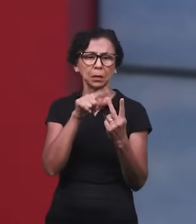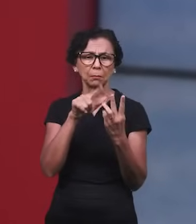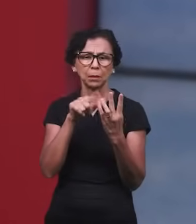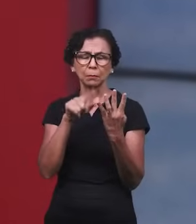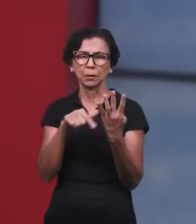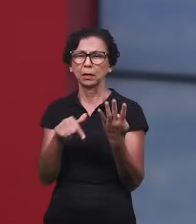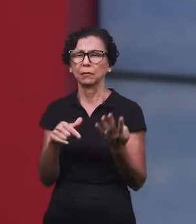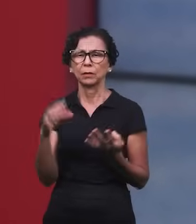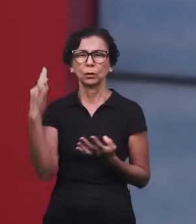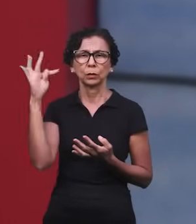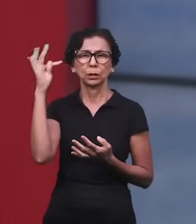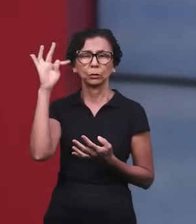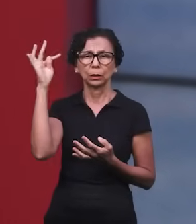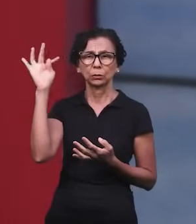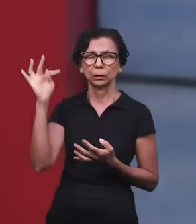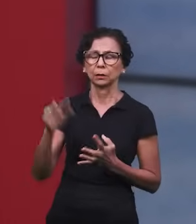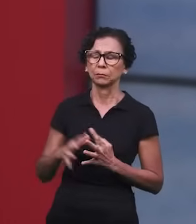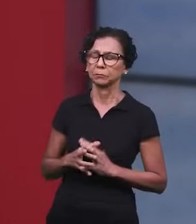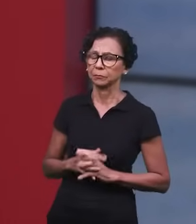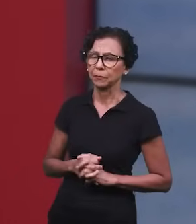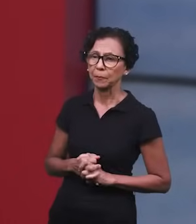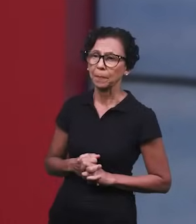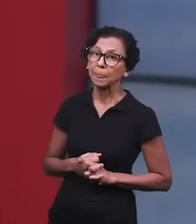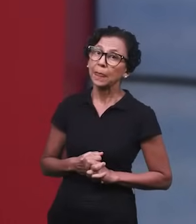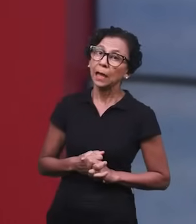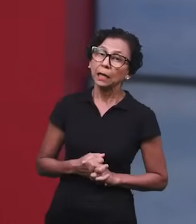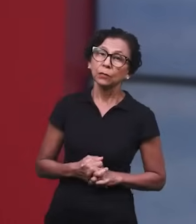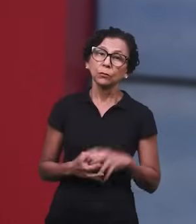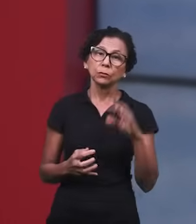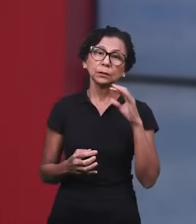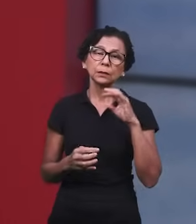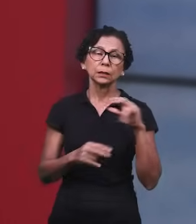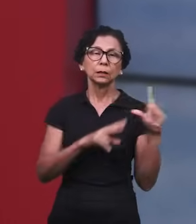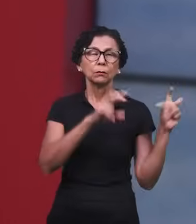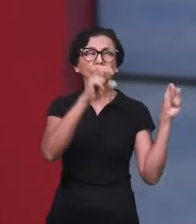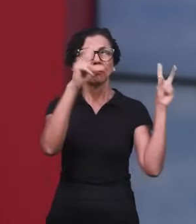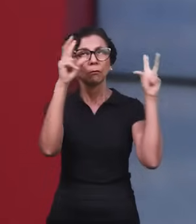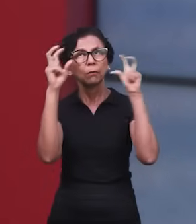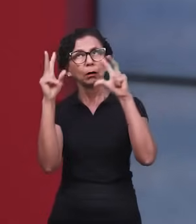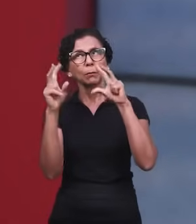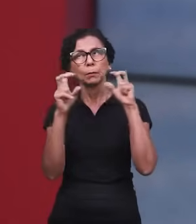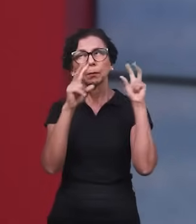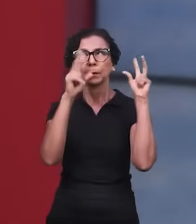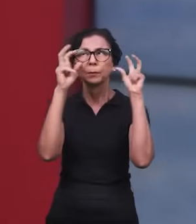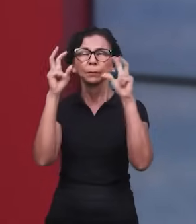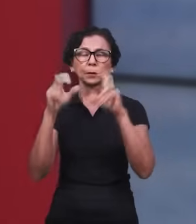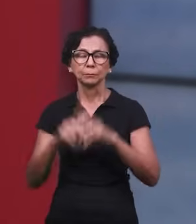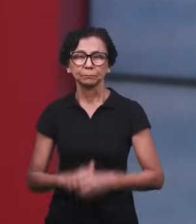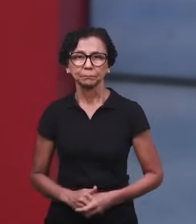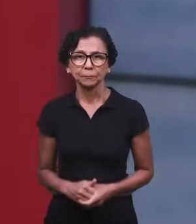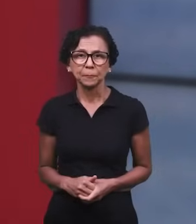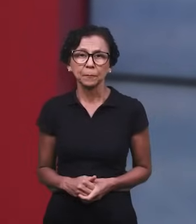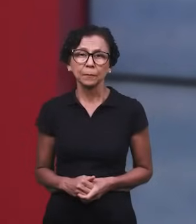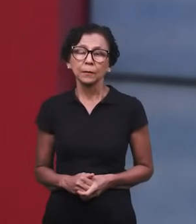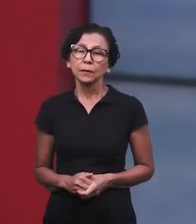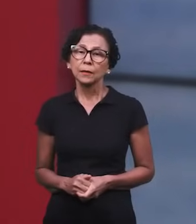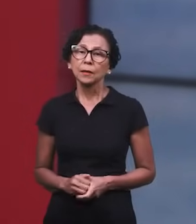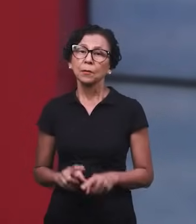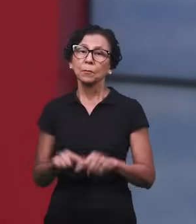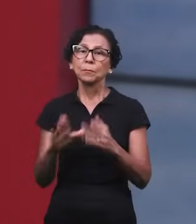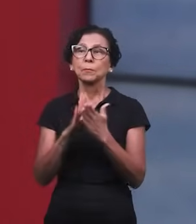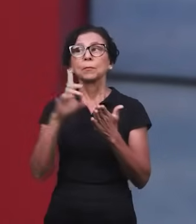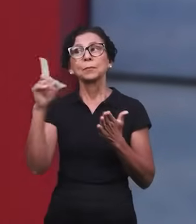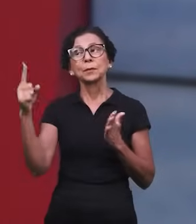da evolução, teoria disso, teoria daquilo, e darão ouvido a fábulas. Mas, por outro lado, a palavra que é uma bússola para nós,